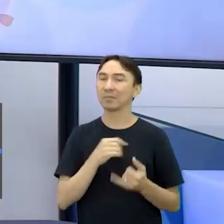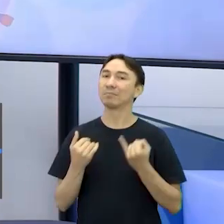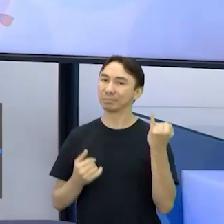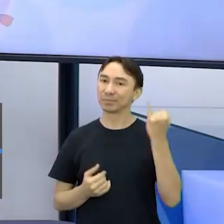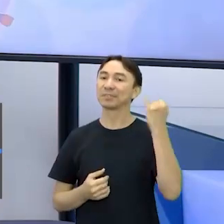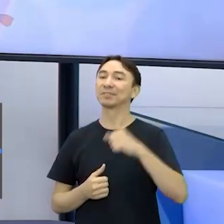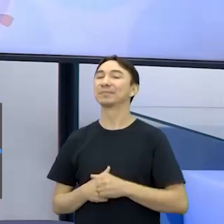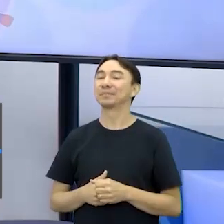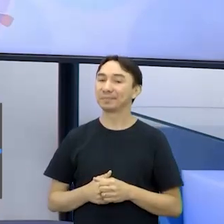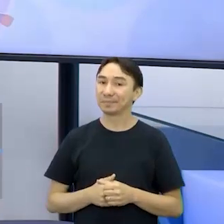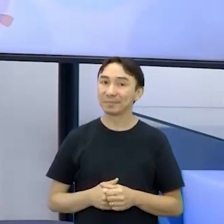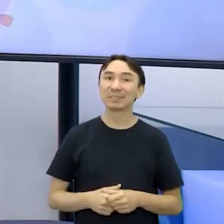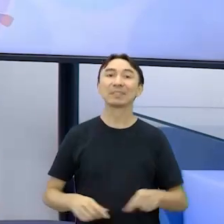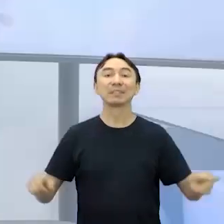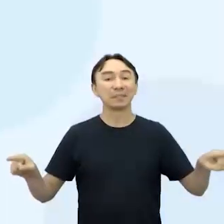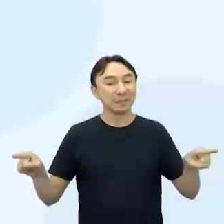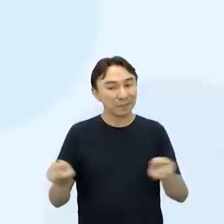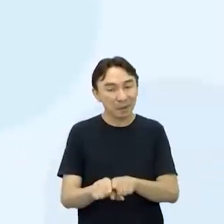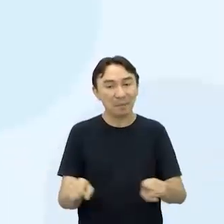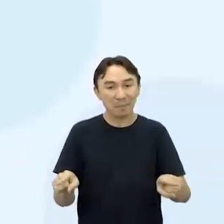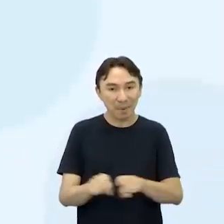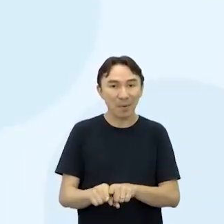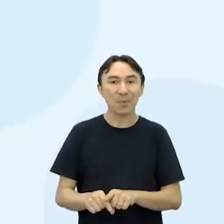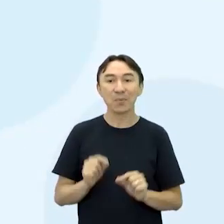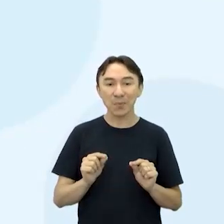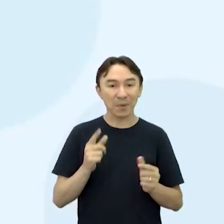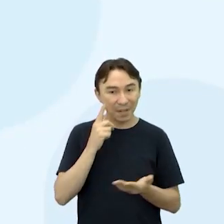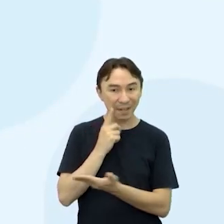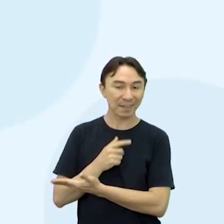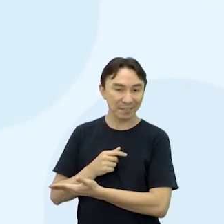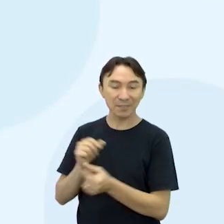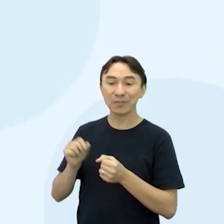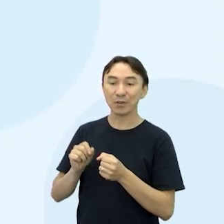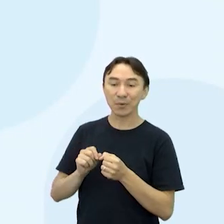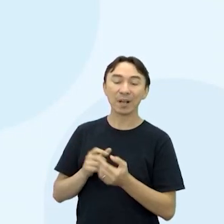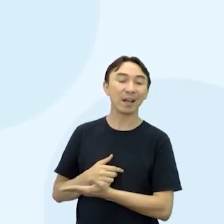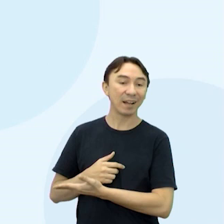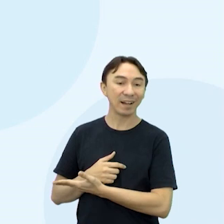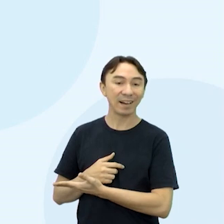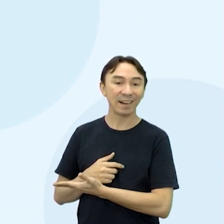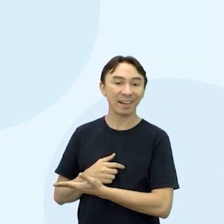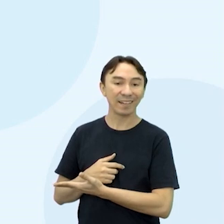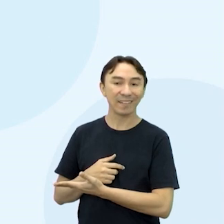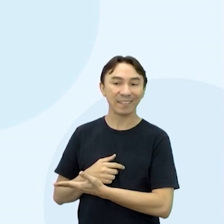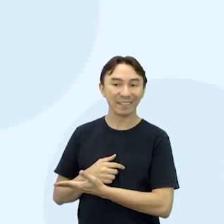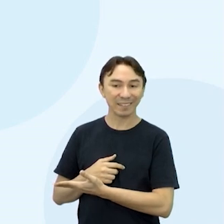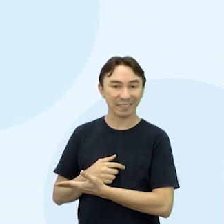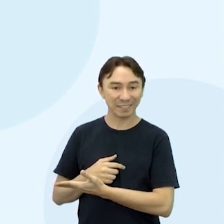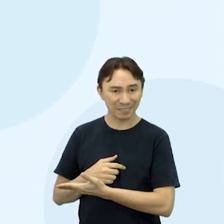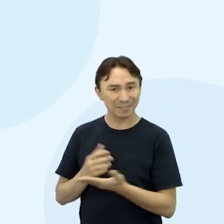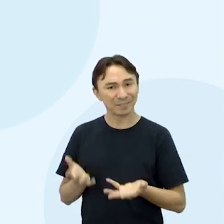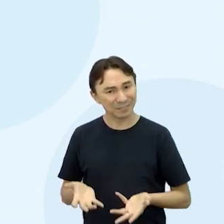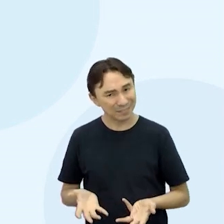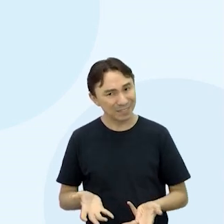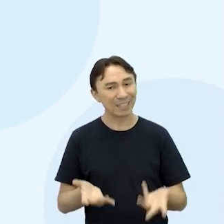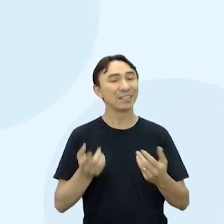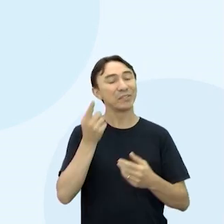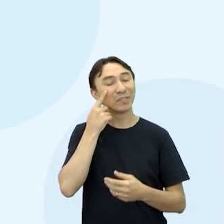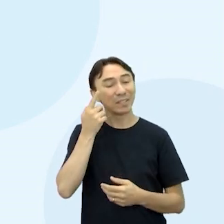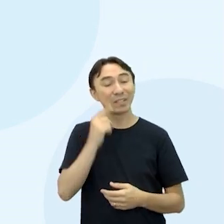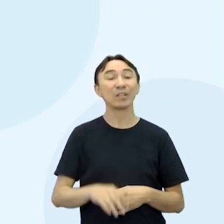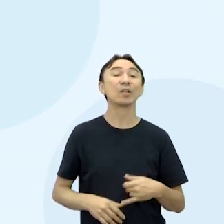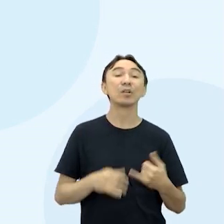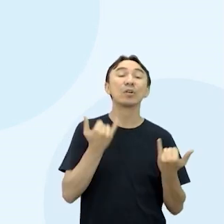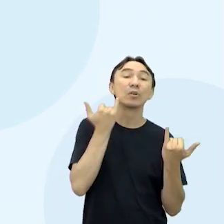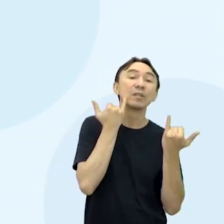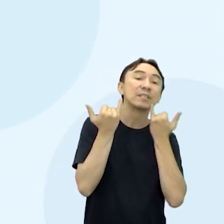E o que fazer também? Aí sim, sem medo, faça um levantamento das notícias dos